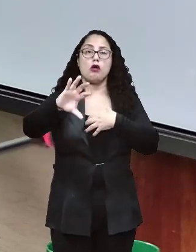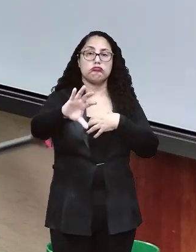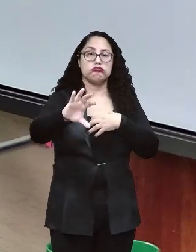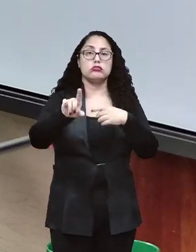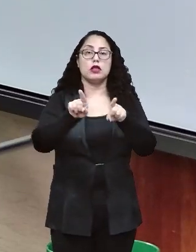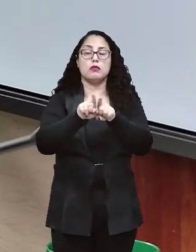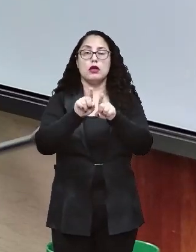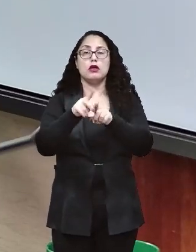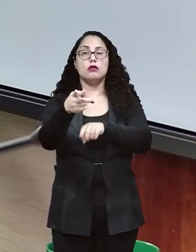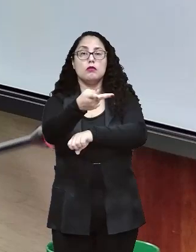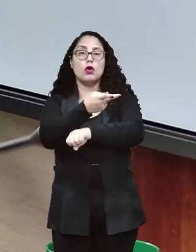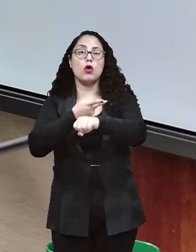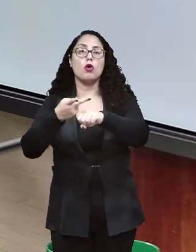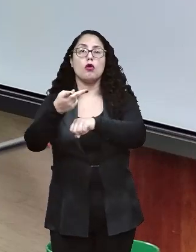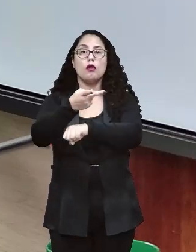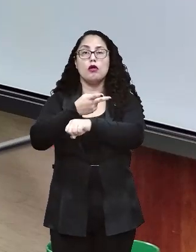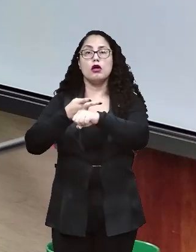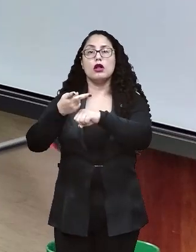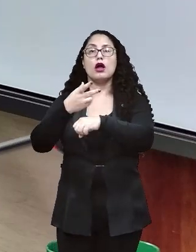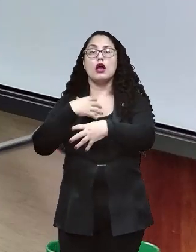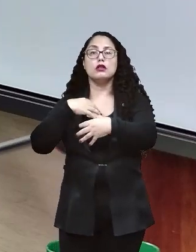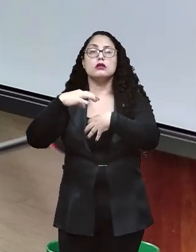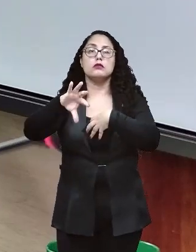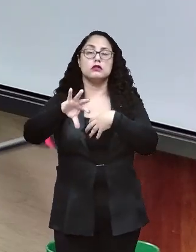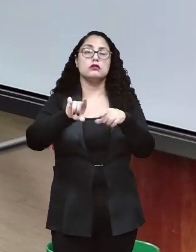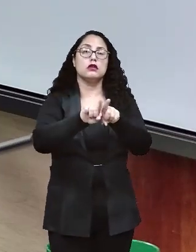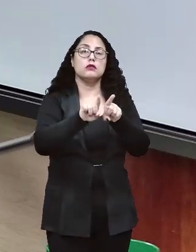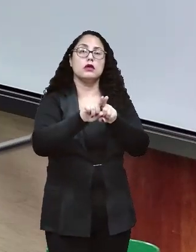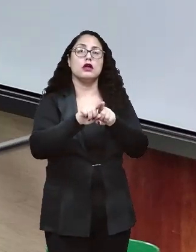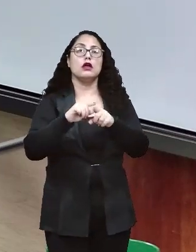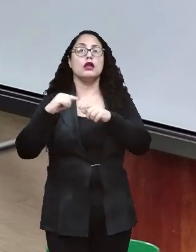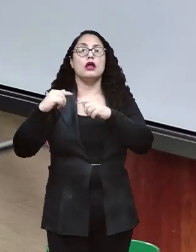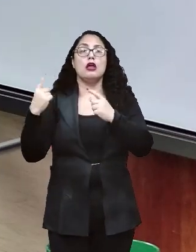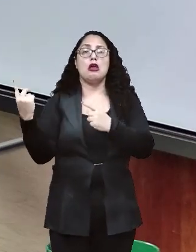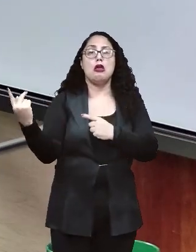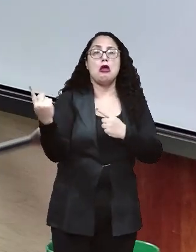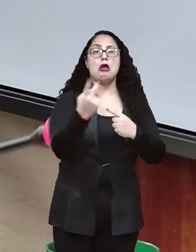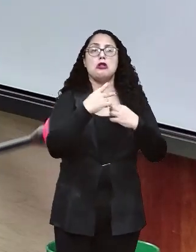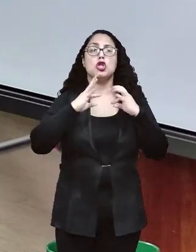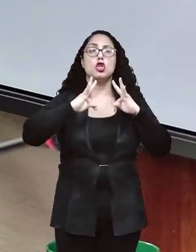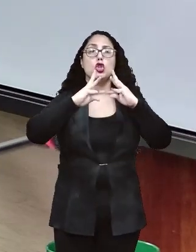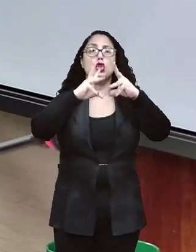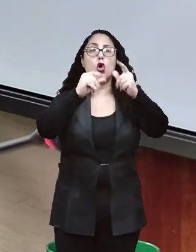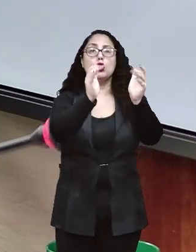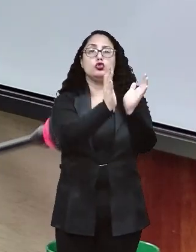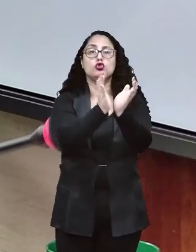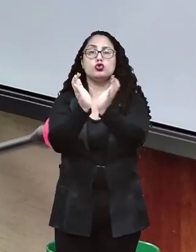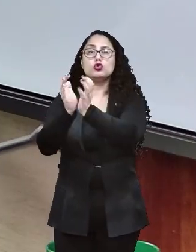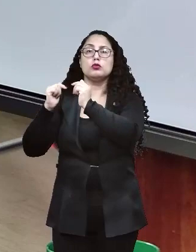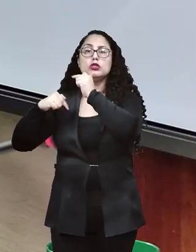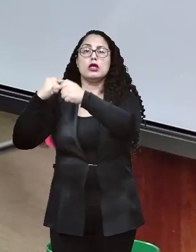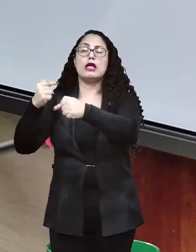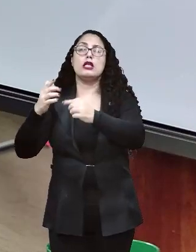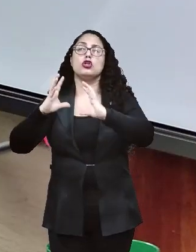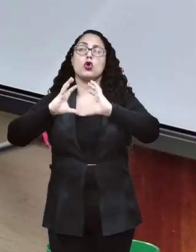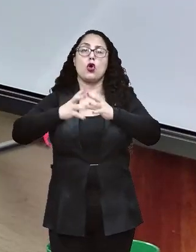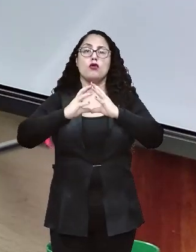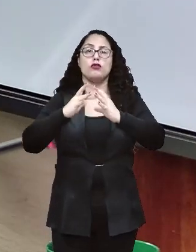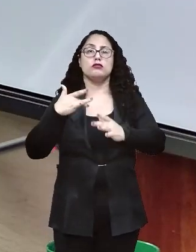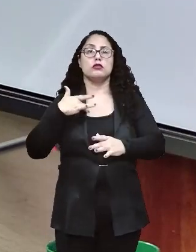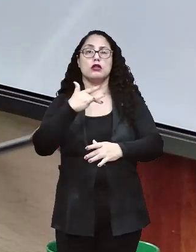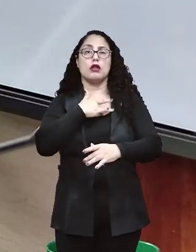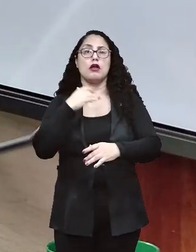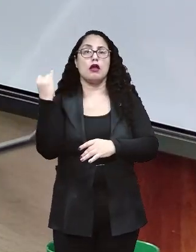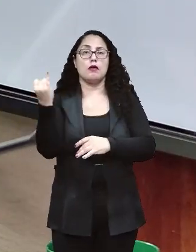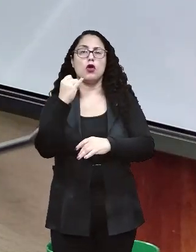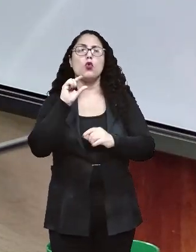né, e procurar, né, essa empatia, né, entre as gerações. Sim. Porque esse convívio saudável que é importante. Exatamente. E